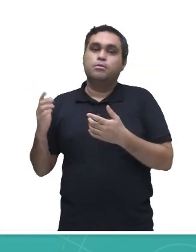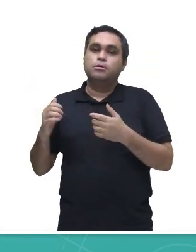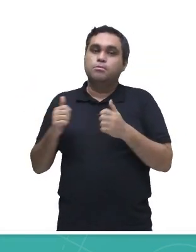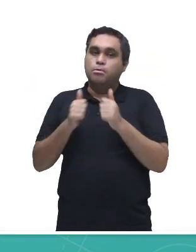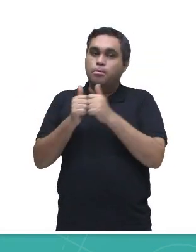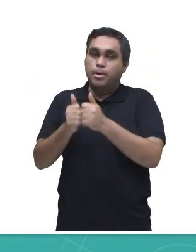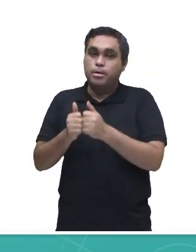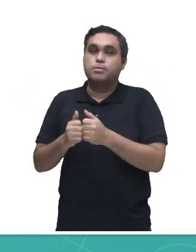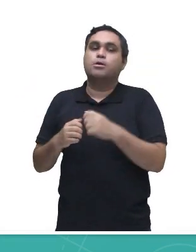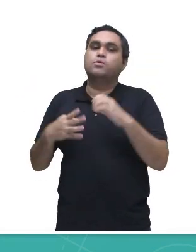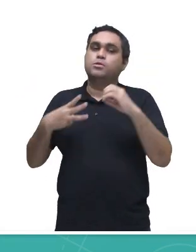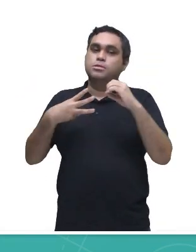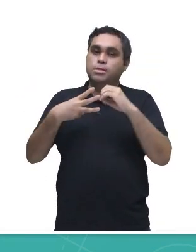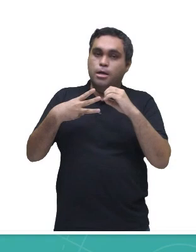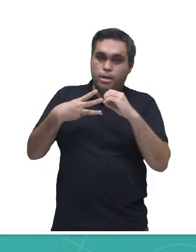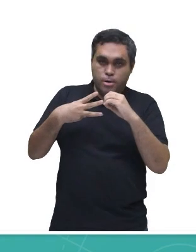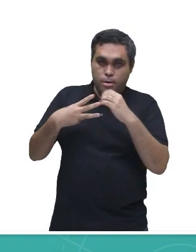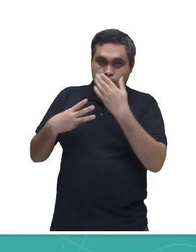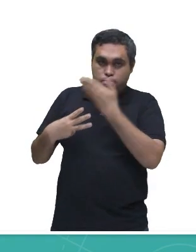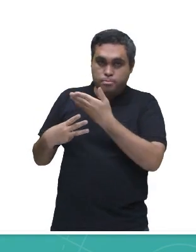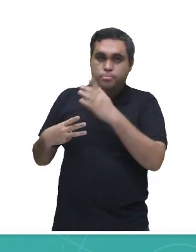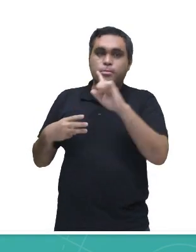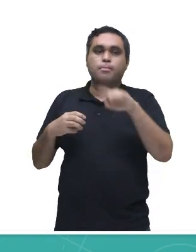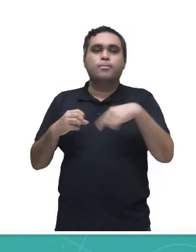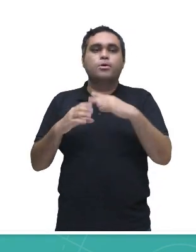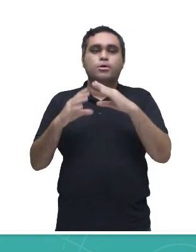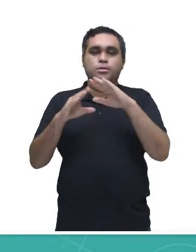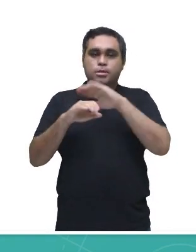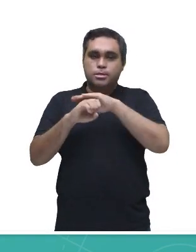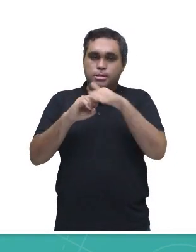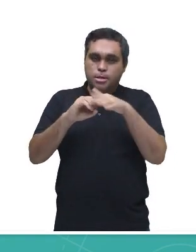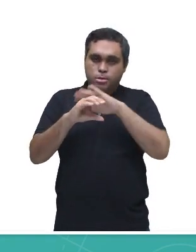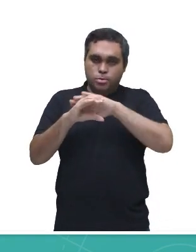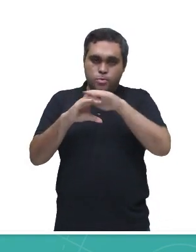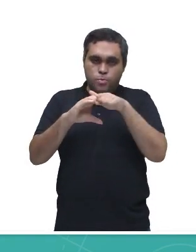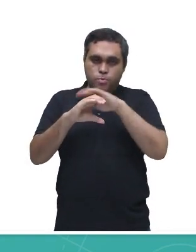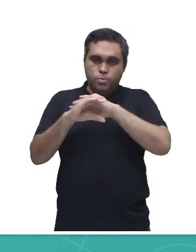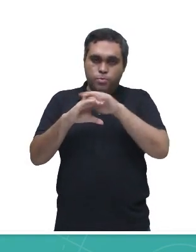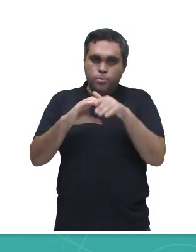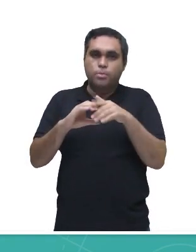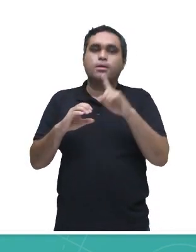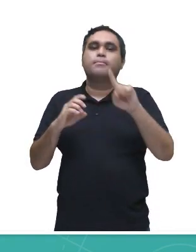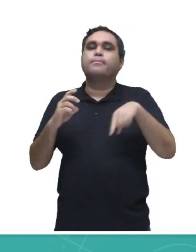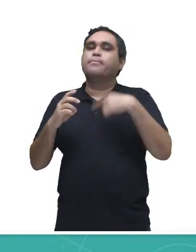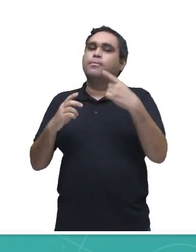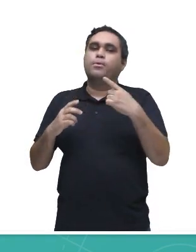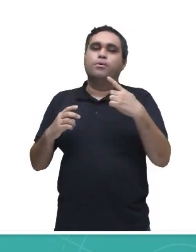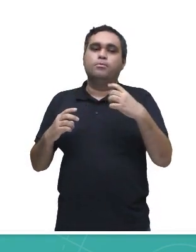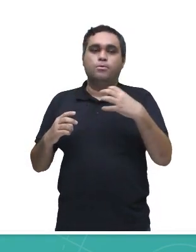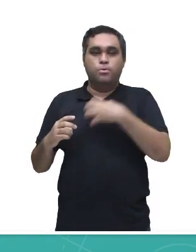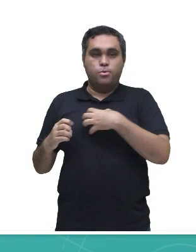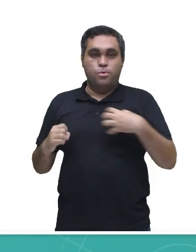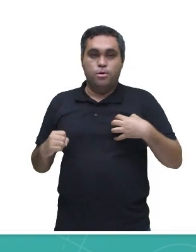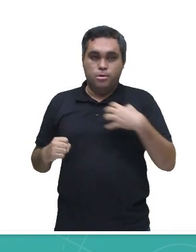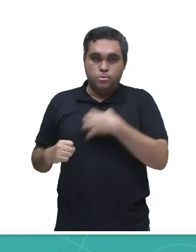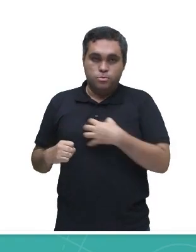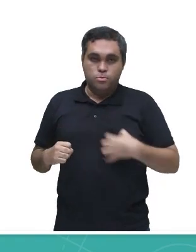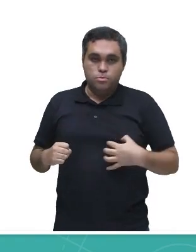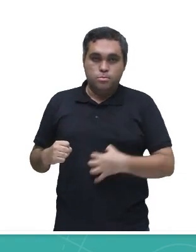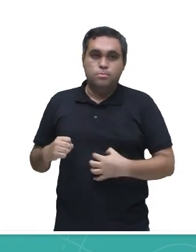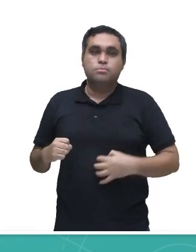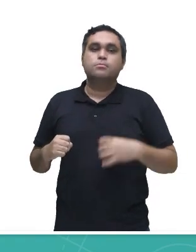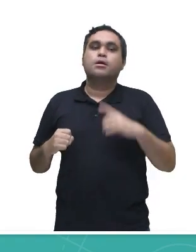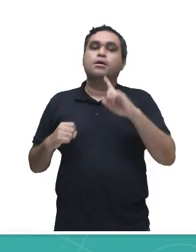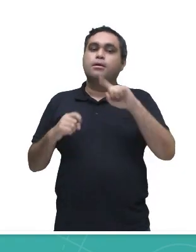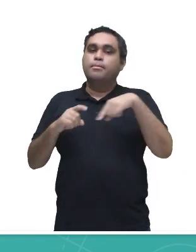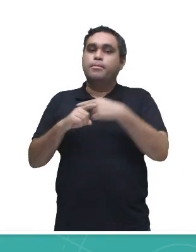aí. Célula, depois de célula nós vamos ter tecido. Depois de tecido, nós vamos ter órgão. Depois